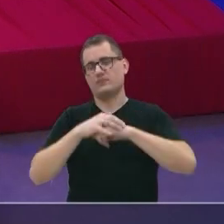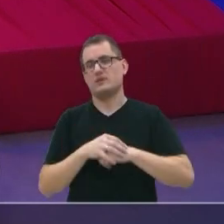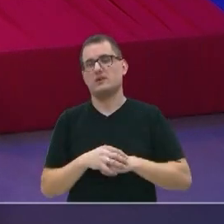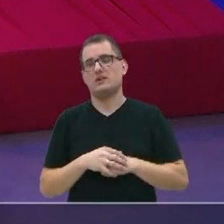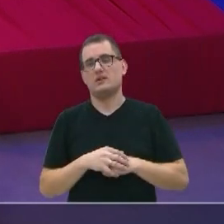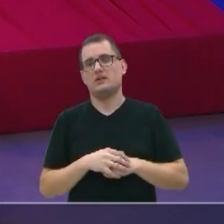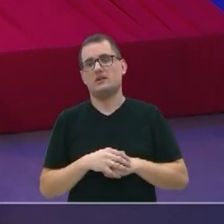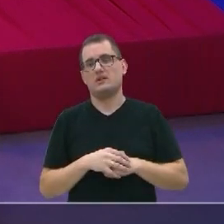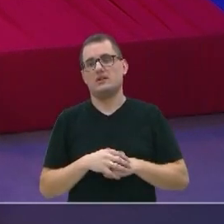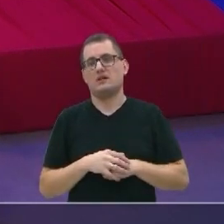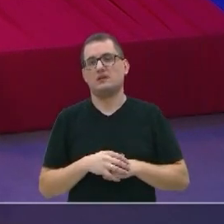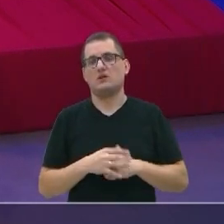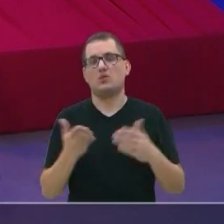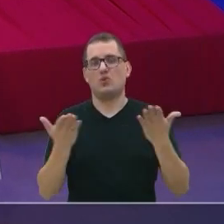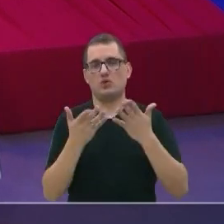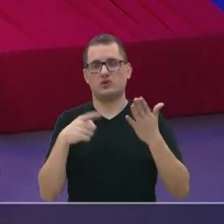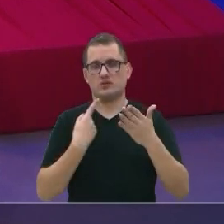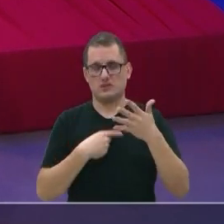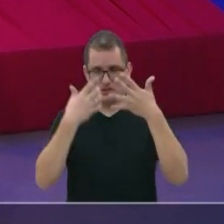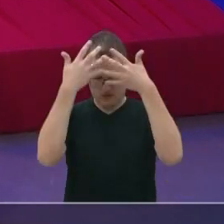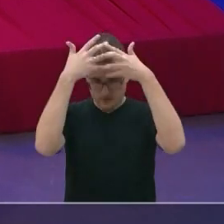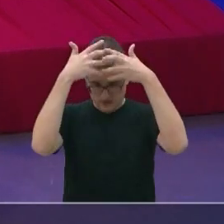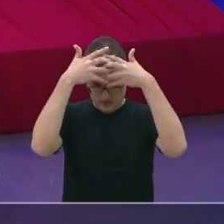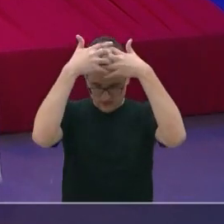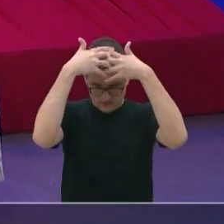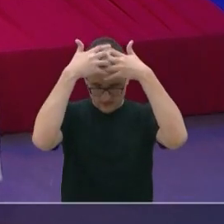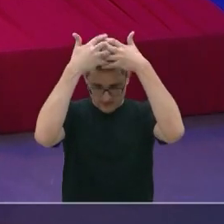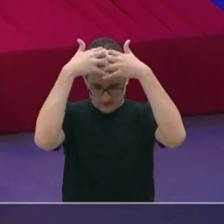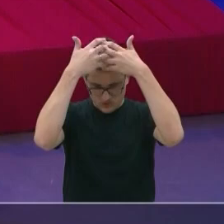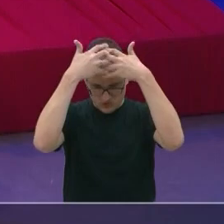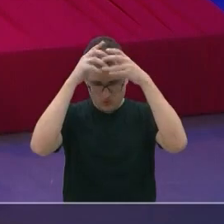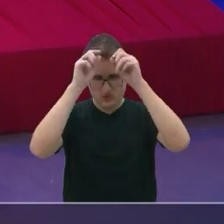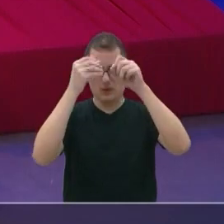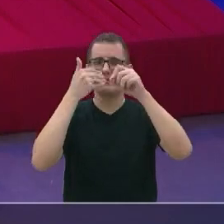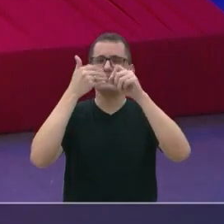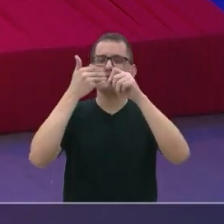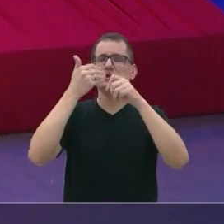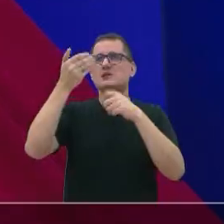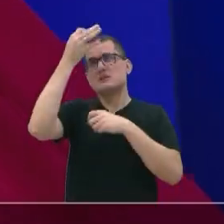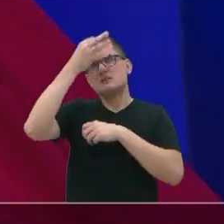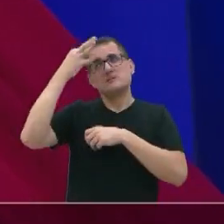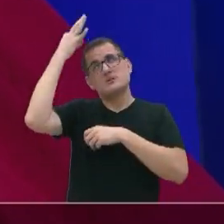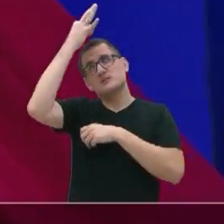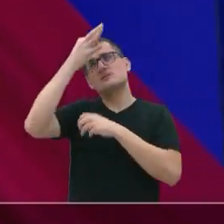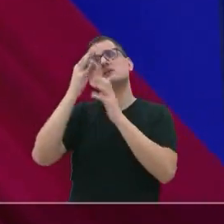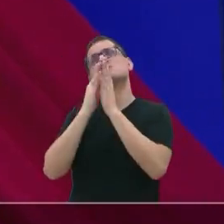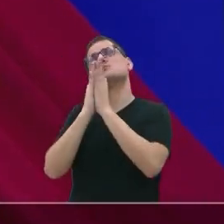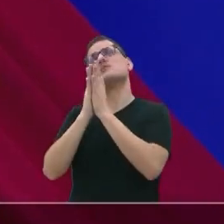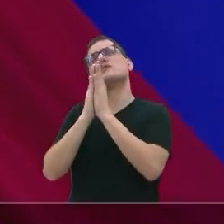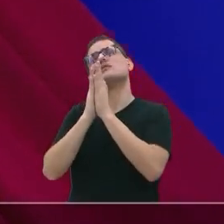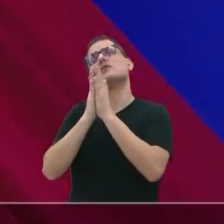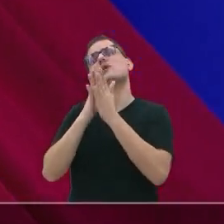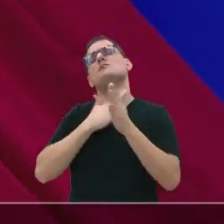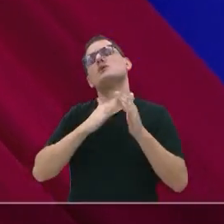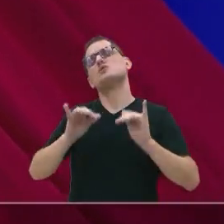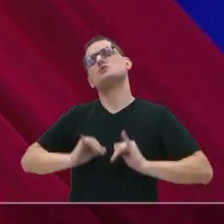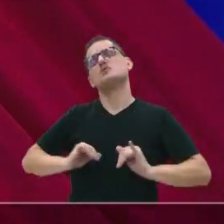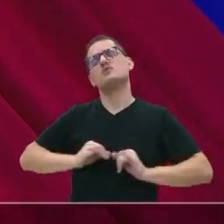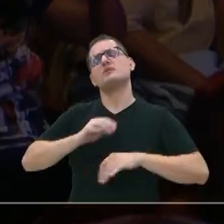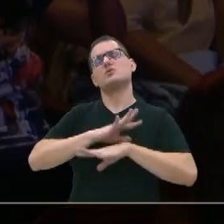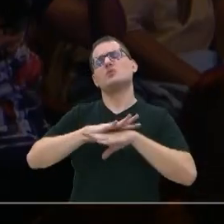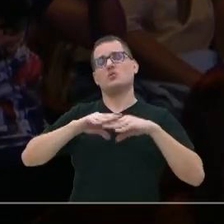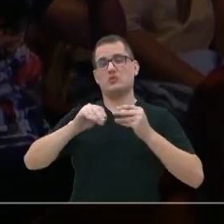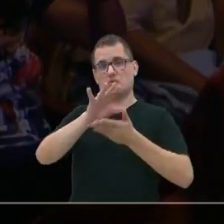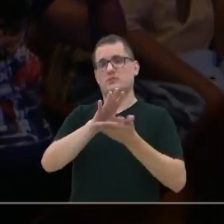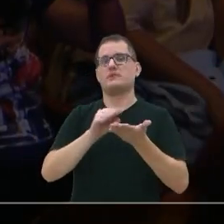estamos refletindo. Espírito Santo, cure o meu sofrimento. Diga, compadre: Espírito Santo,